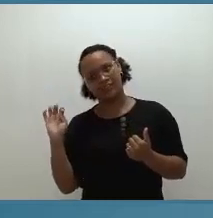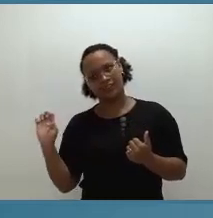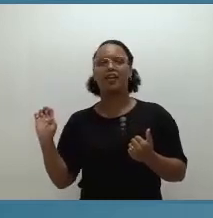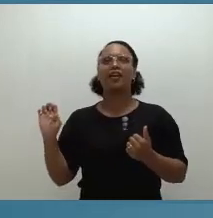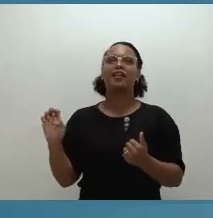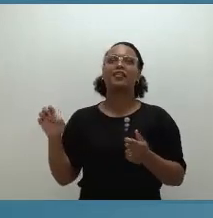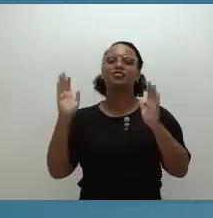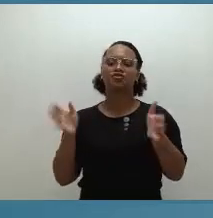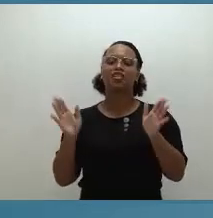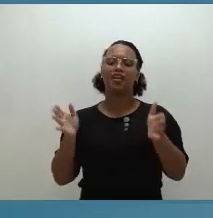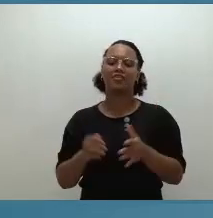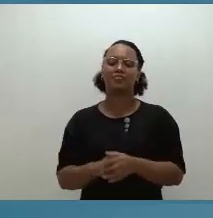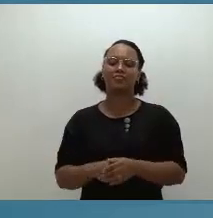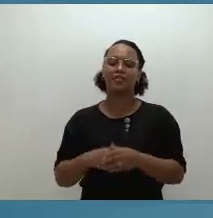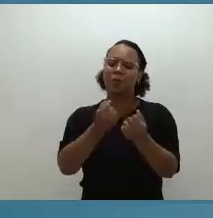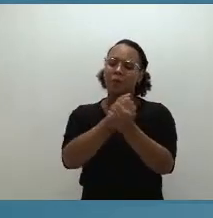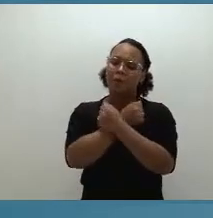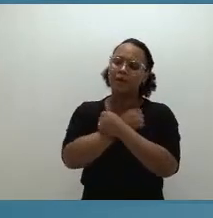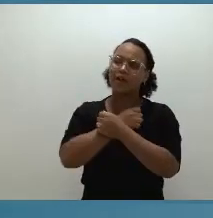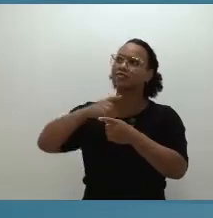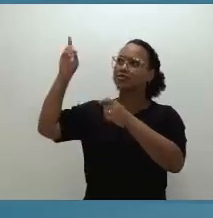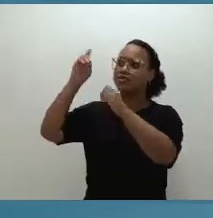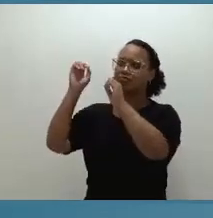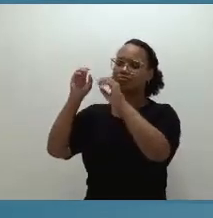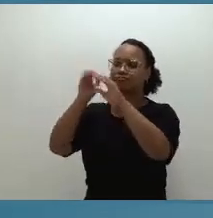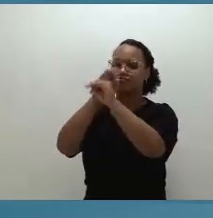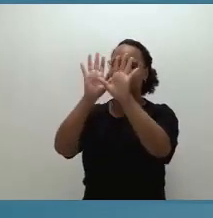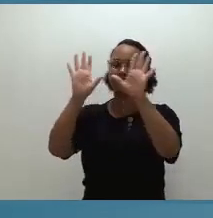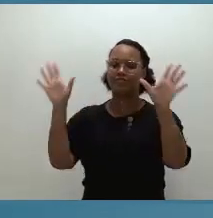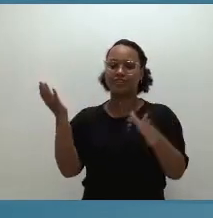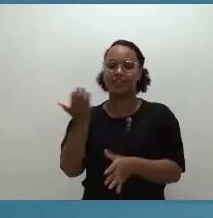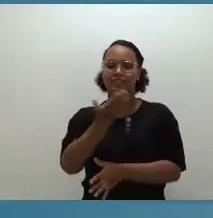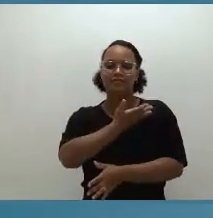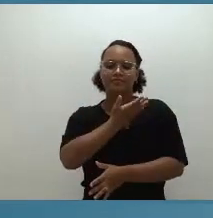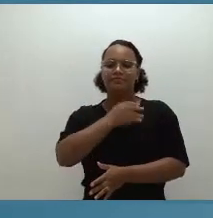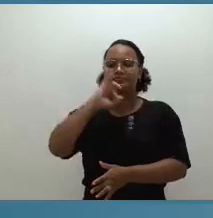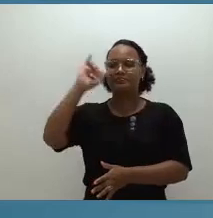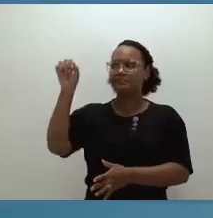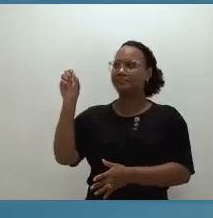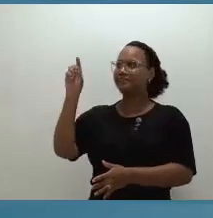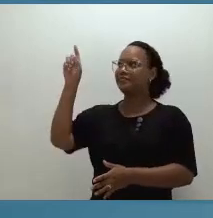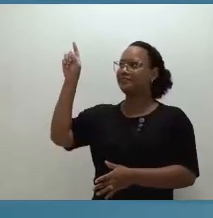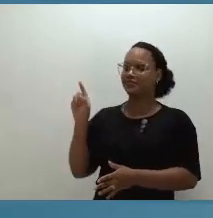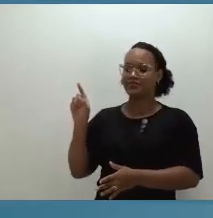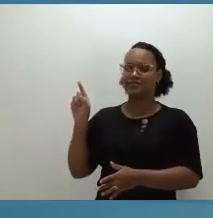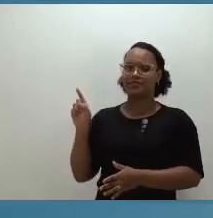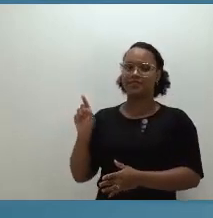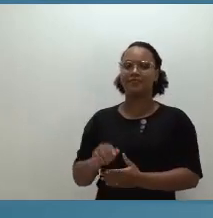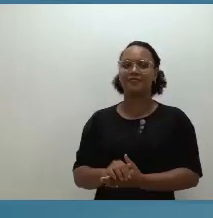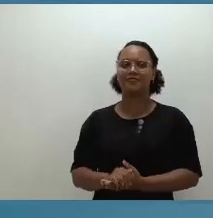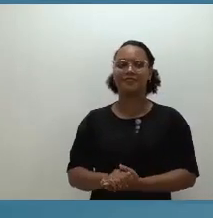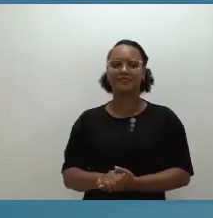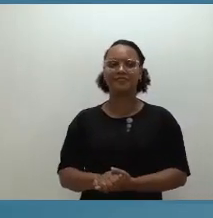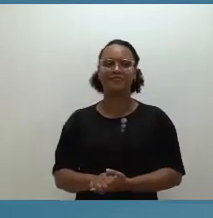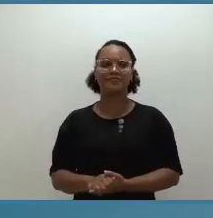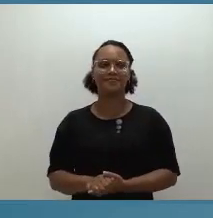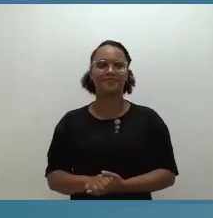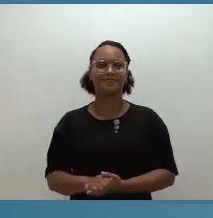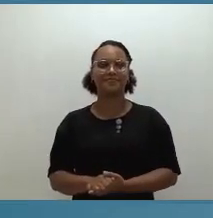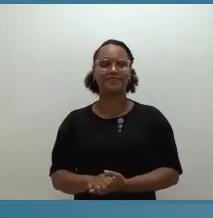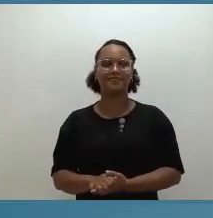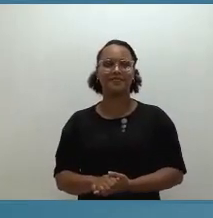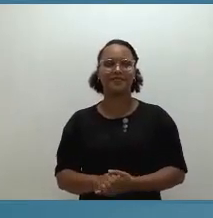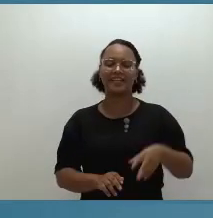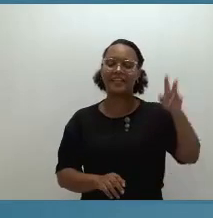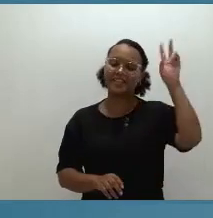abraço, que Deus lhe ilumine. Meu prezado amigo José Roberto, não sei se Vossa Excelência está